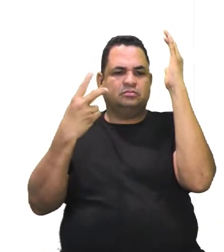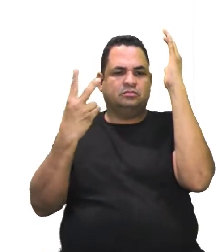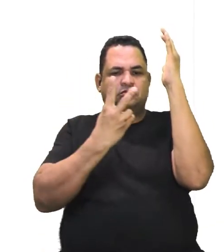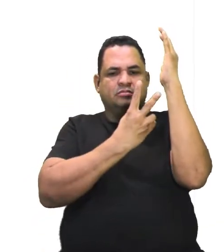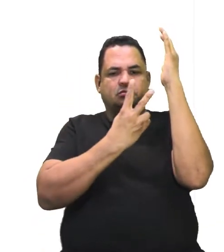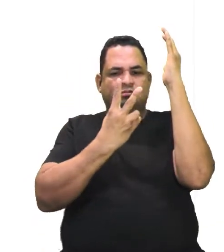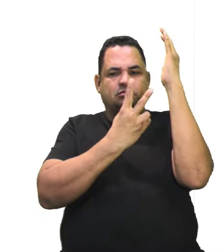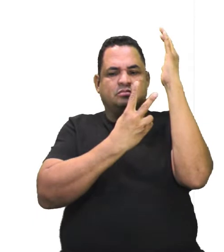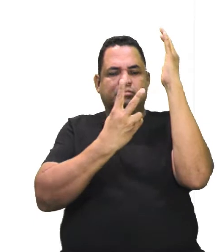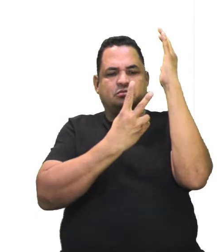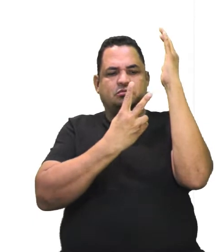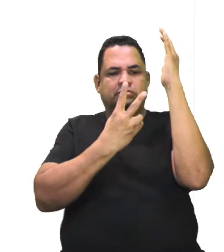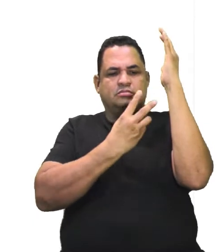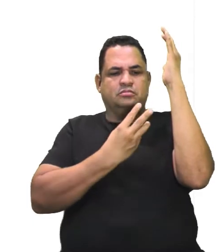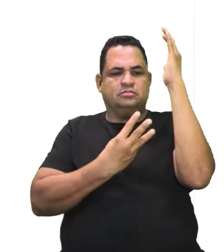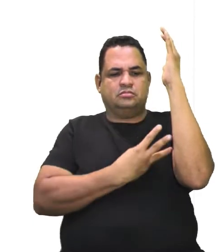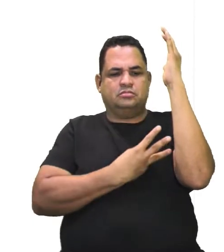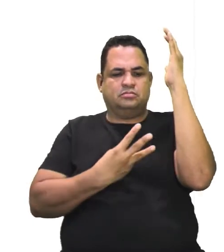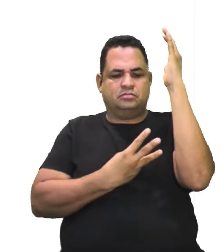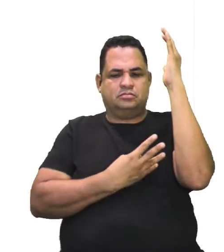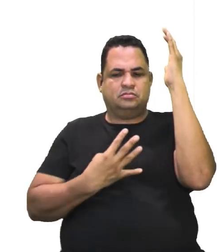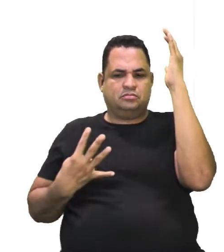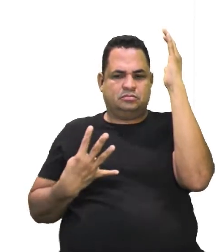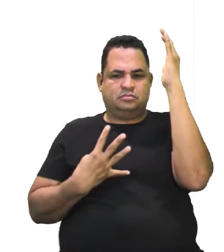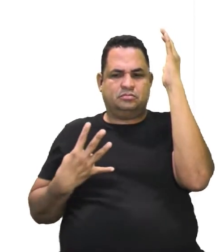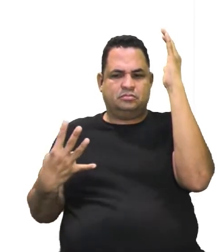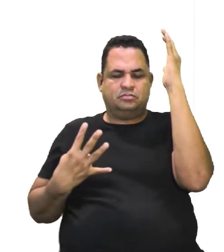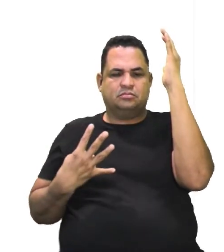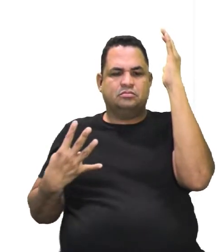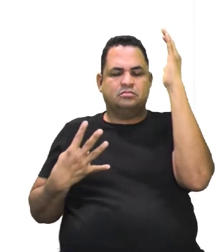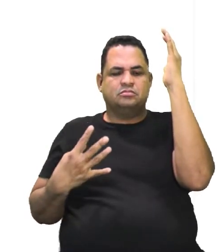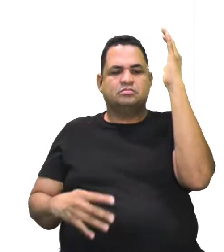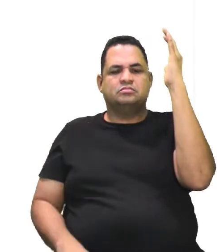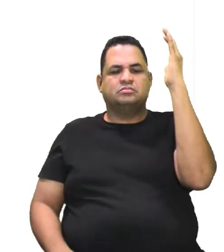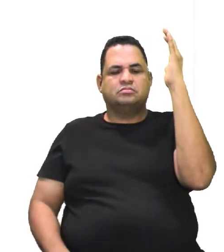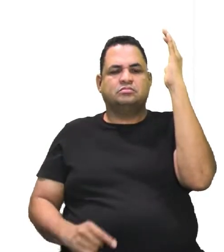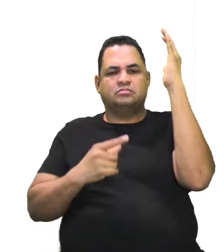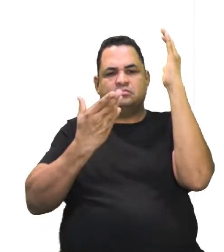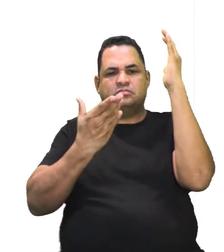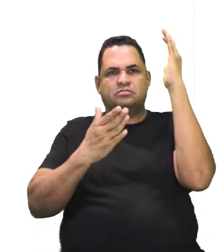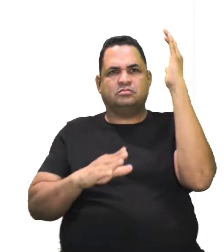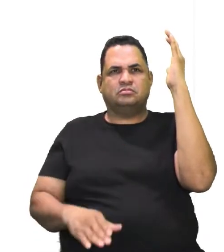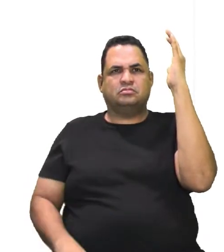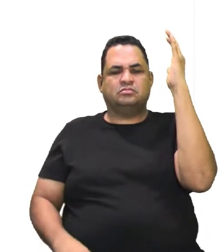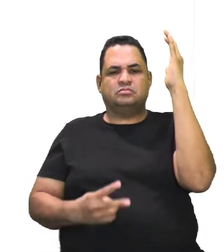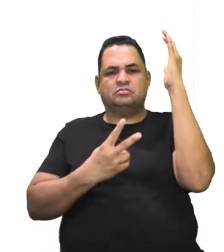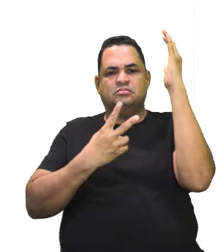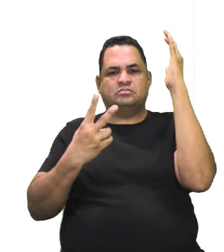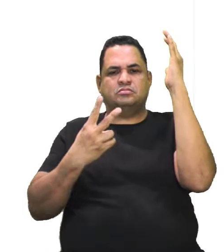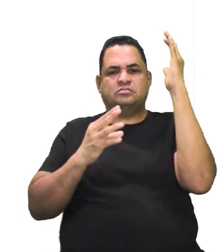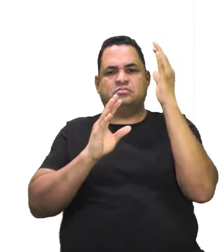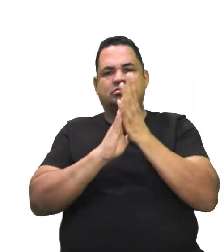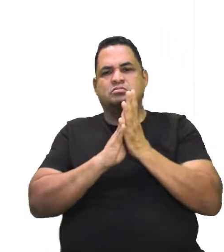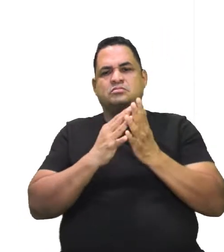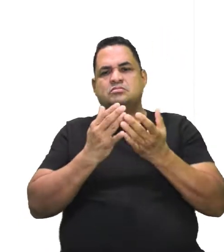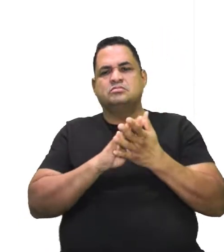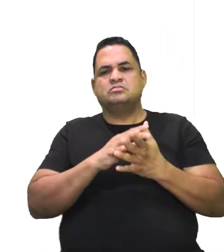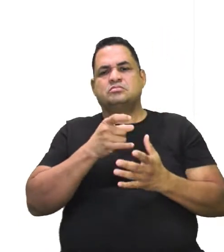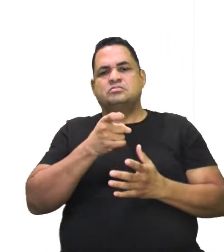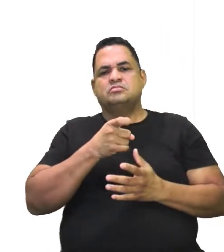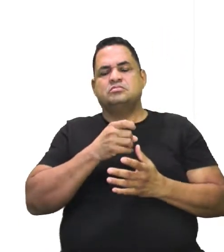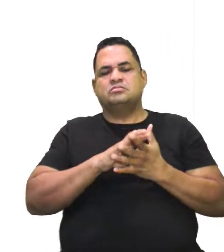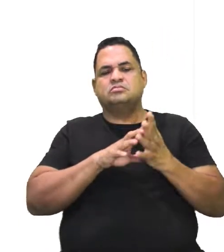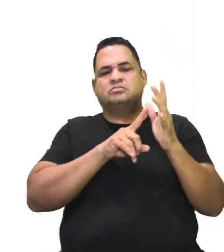2º quadrante, 3º e 4º. O 1º quadrante é aquele em que as 2 coordenadas são